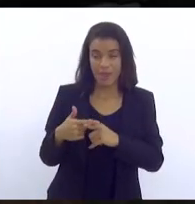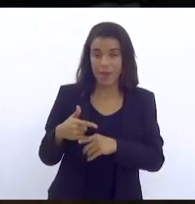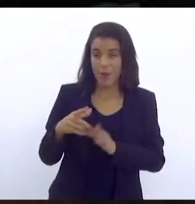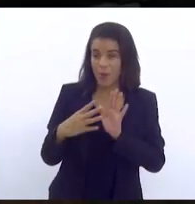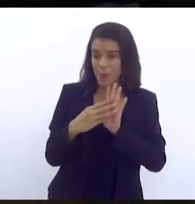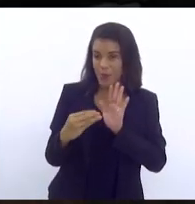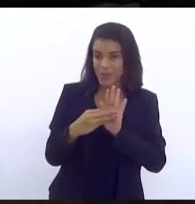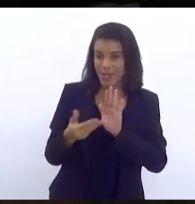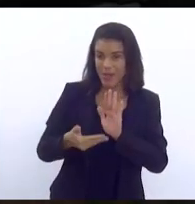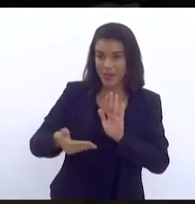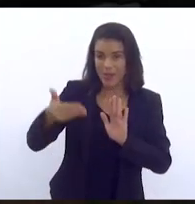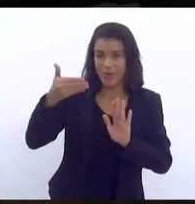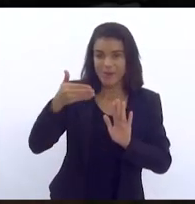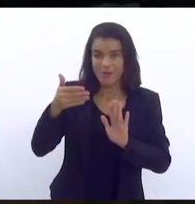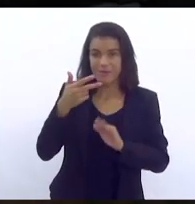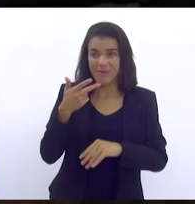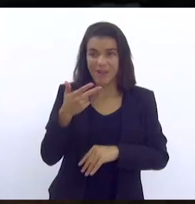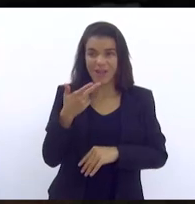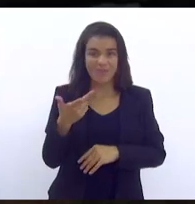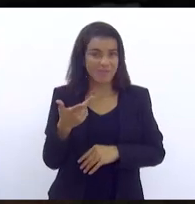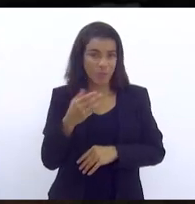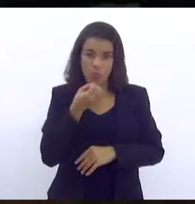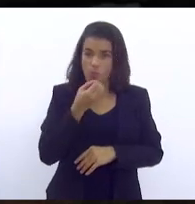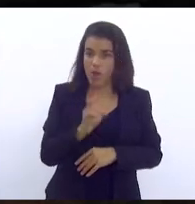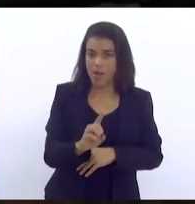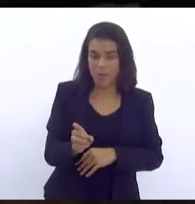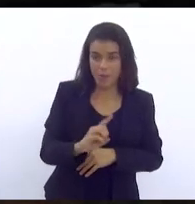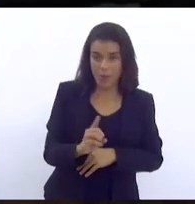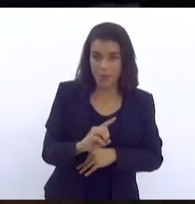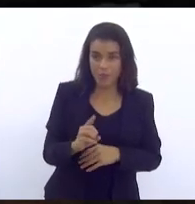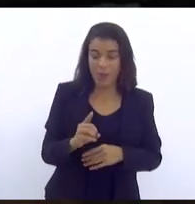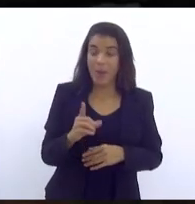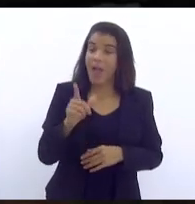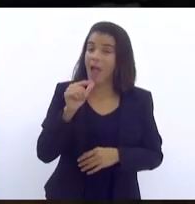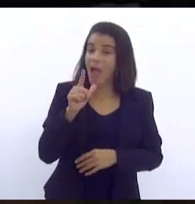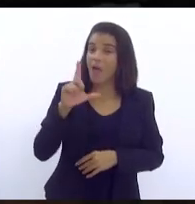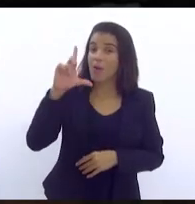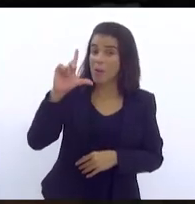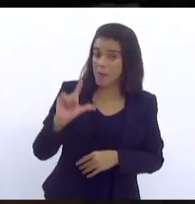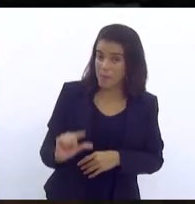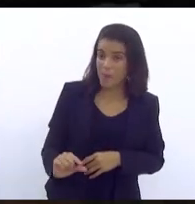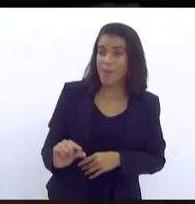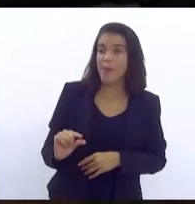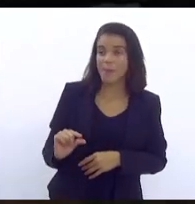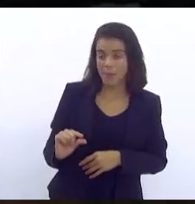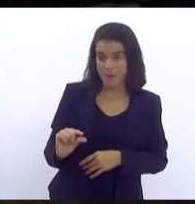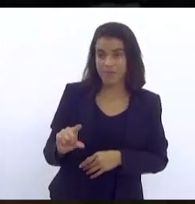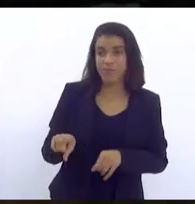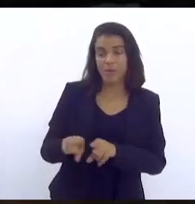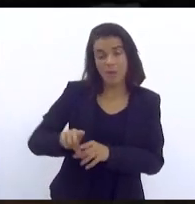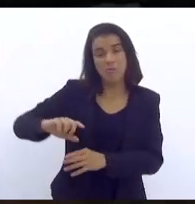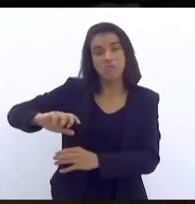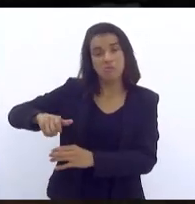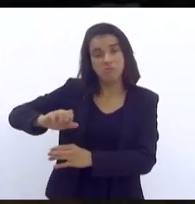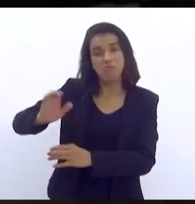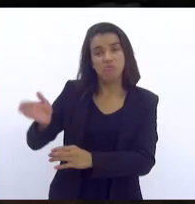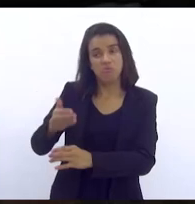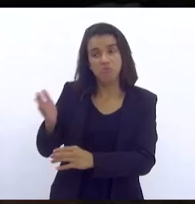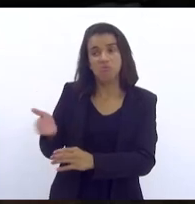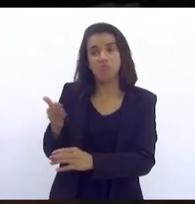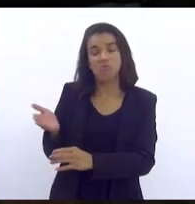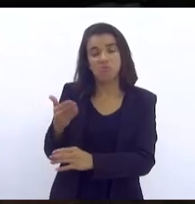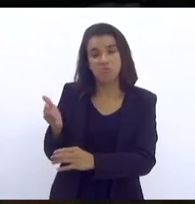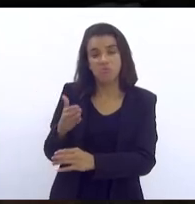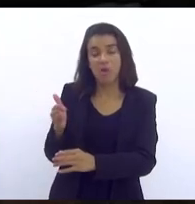gente tinha antes muitos falavam que não não era bom mas a água era mais barata ela chegava e quando não